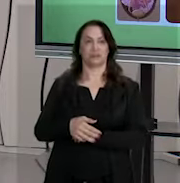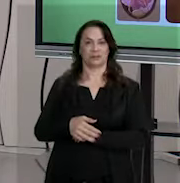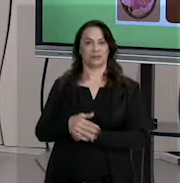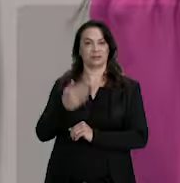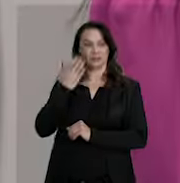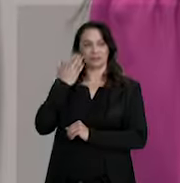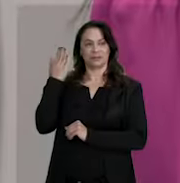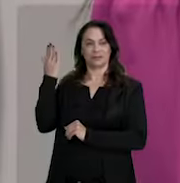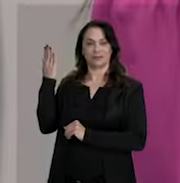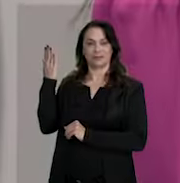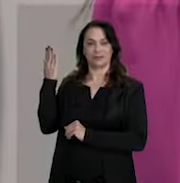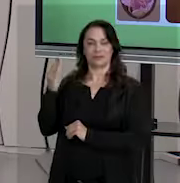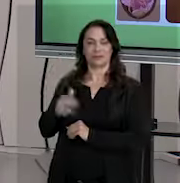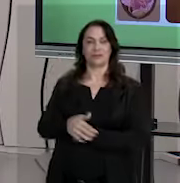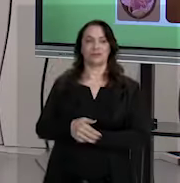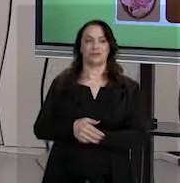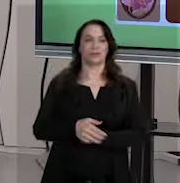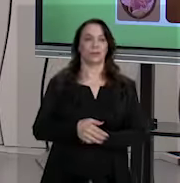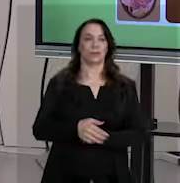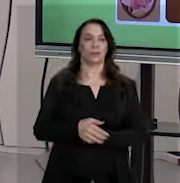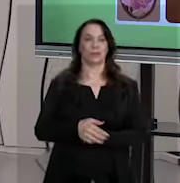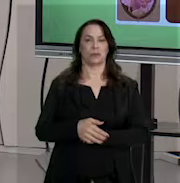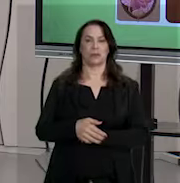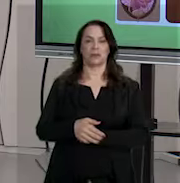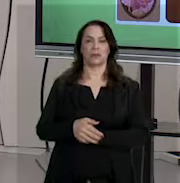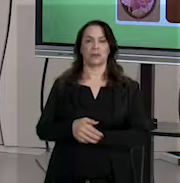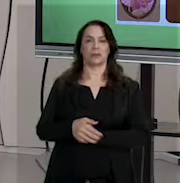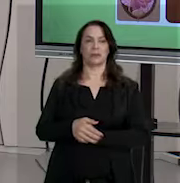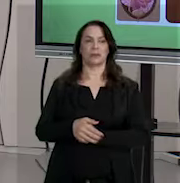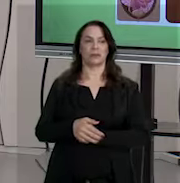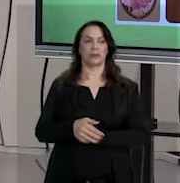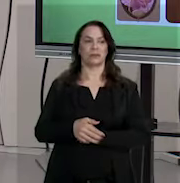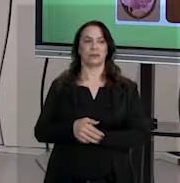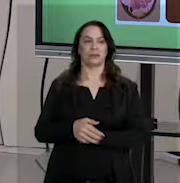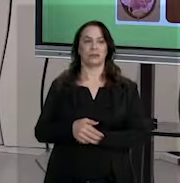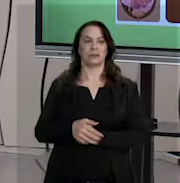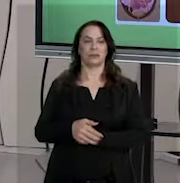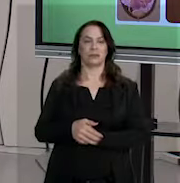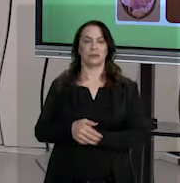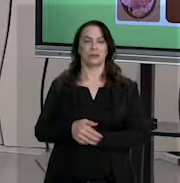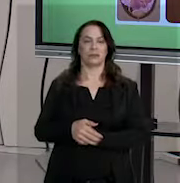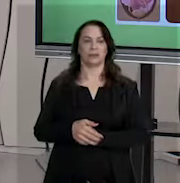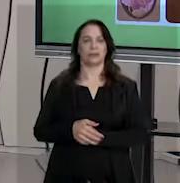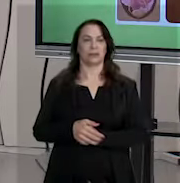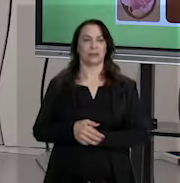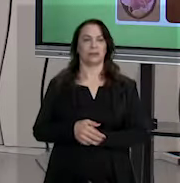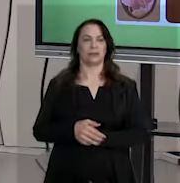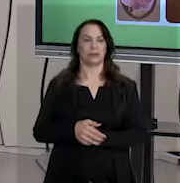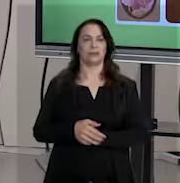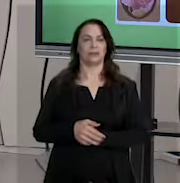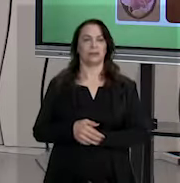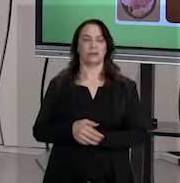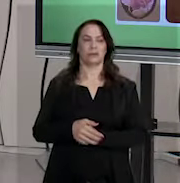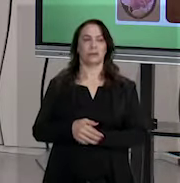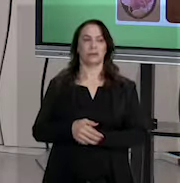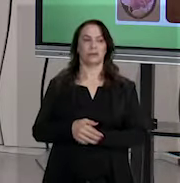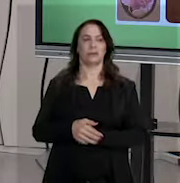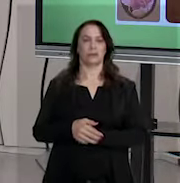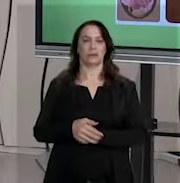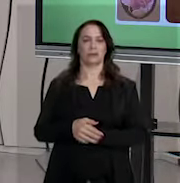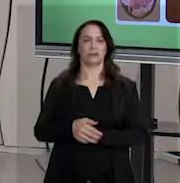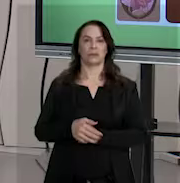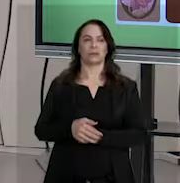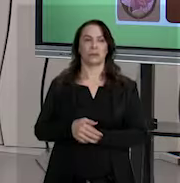meio, usando a cola só do lado. Eu joguei no chão. Deixa eu pegar para você.